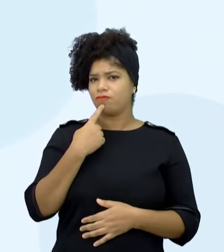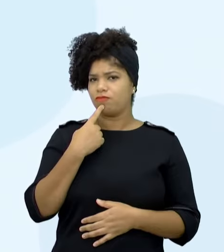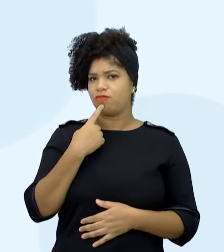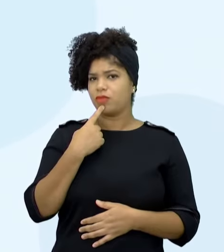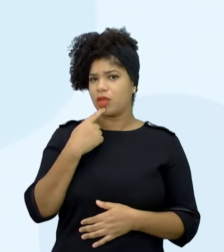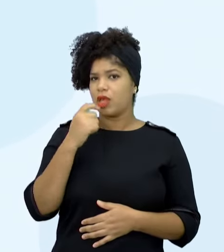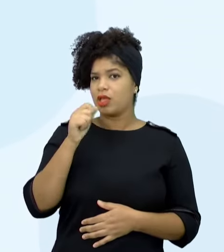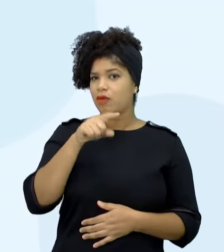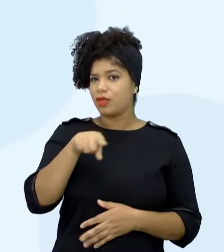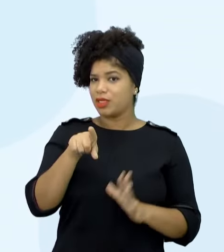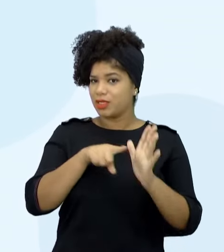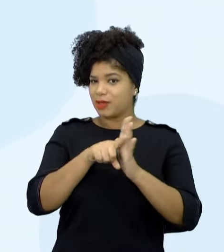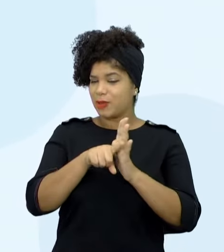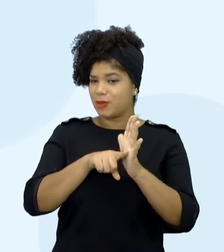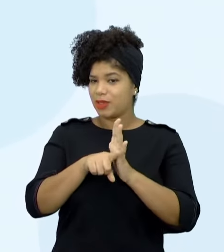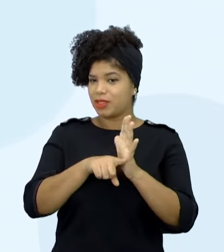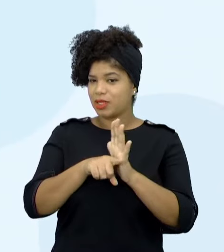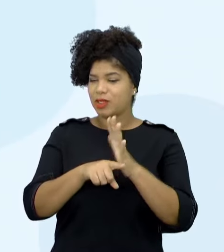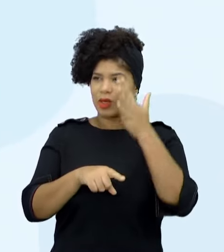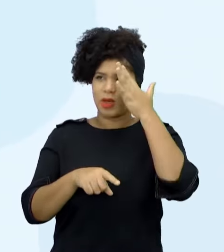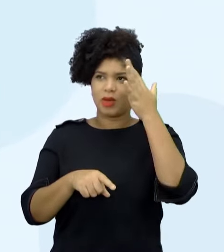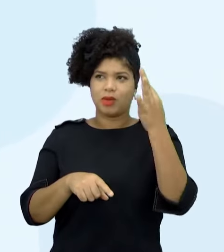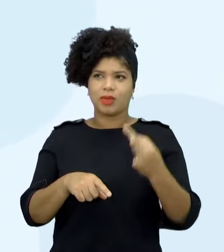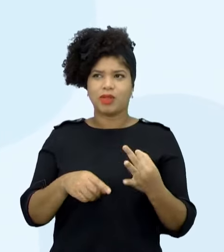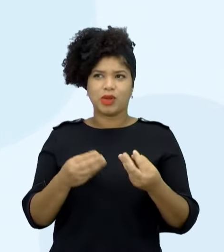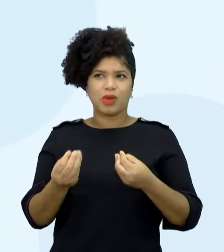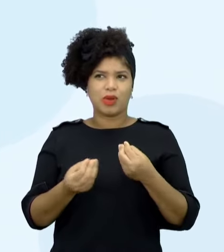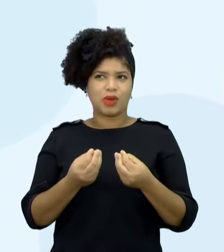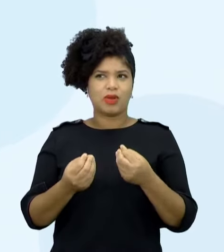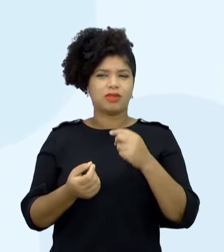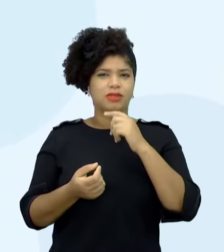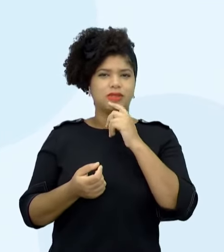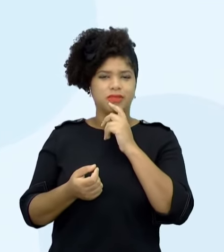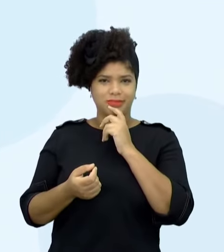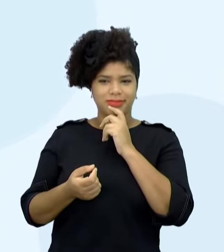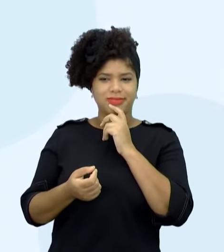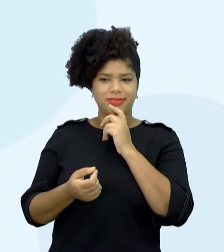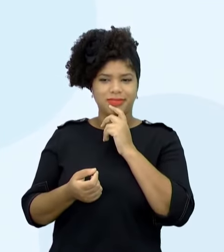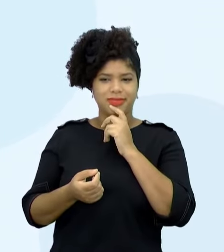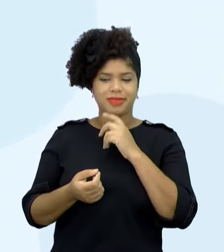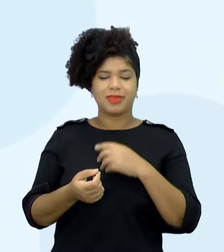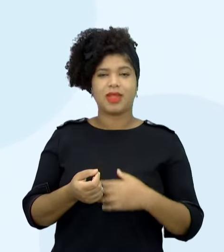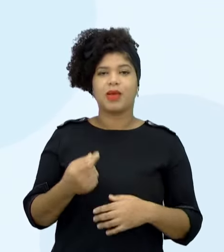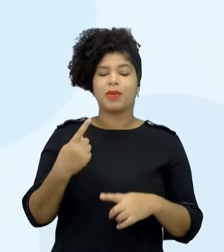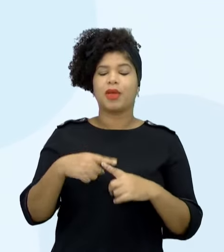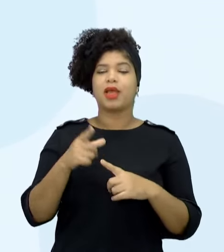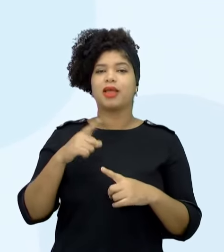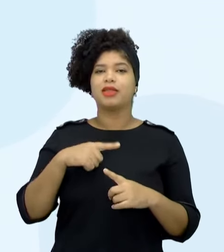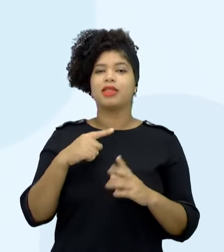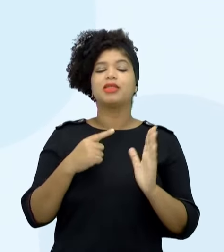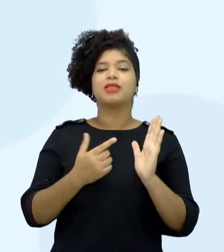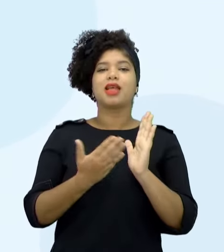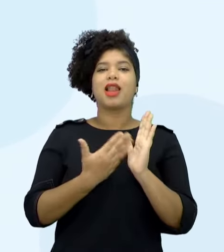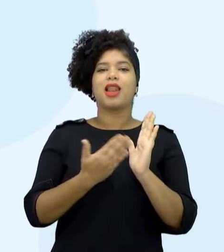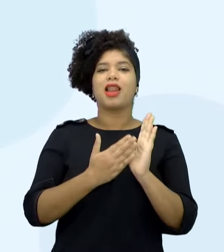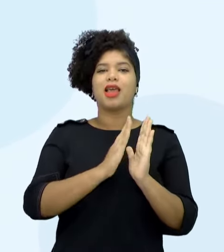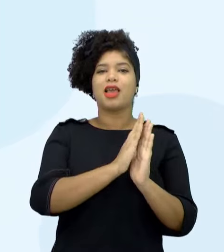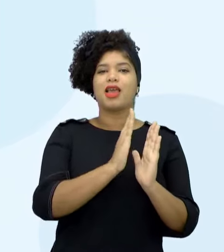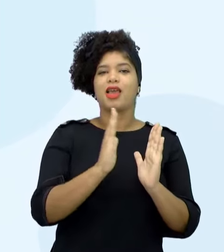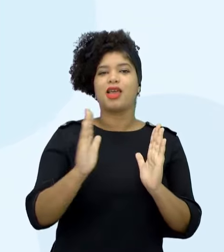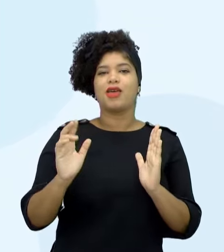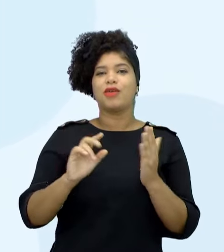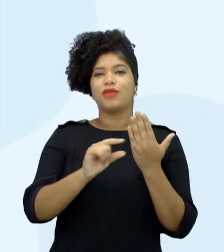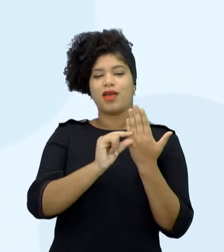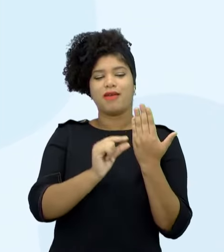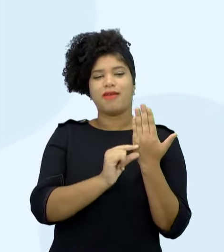sua pesquisa, né? Feita aí nos referenciais bibliográficos indicados